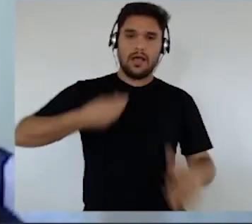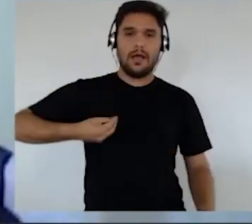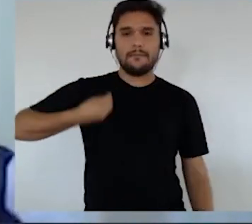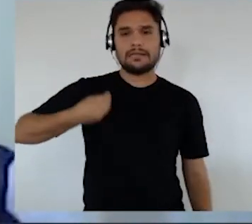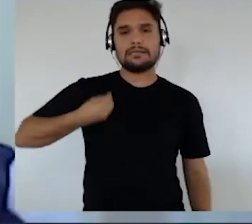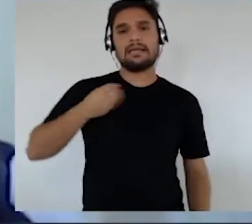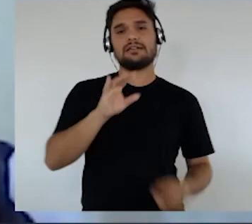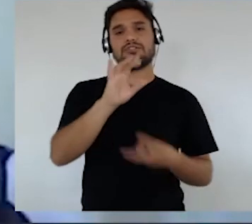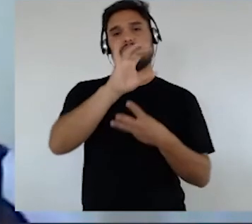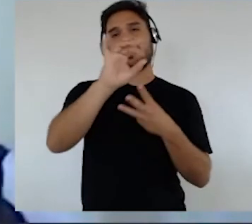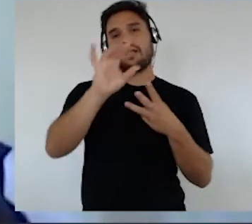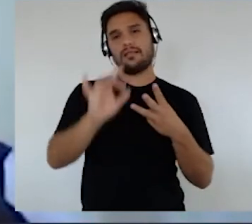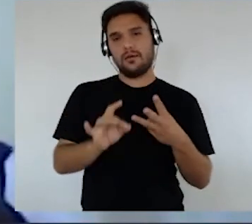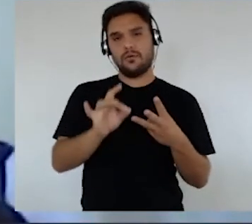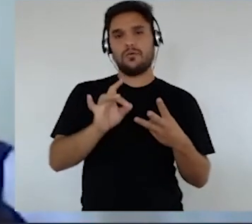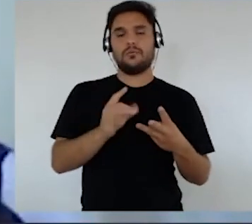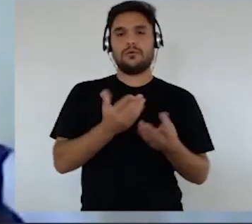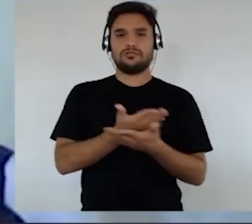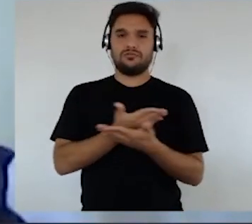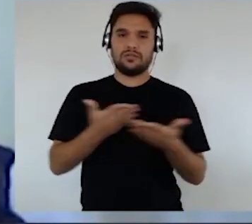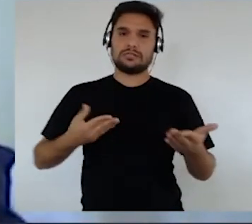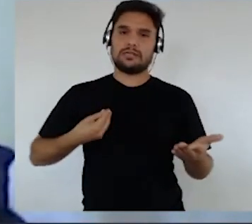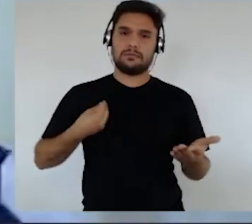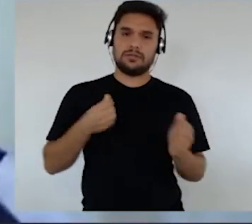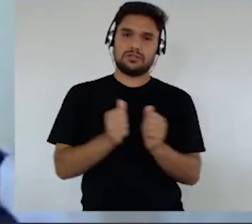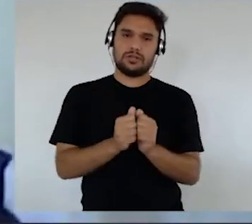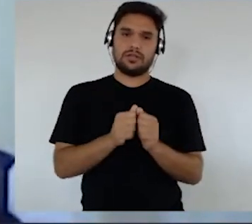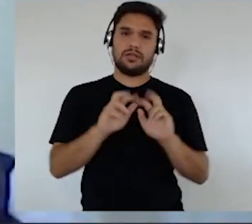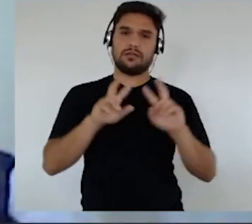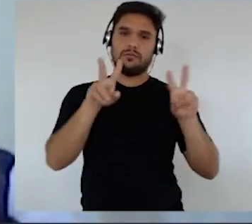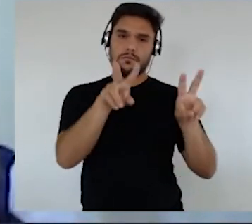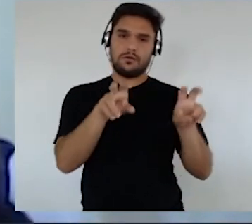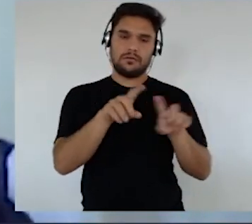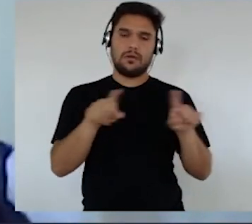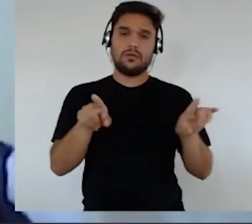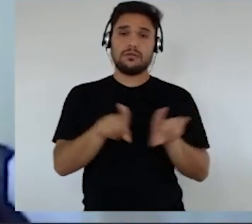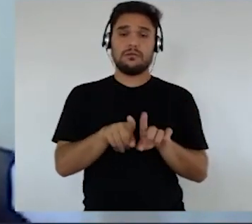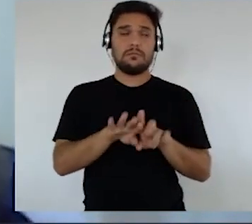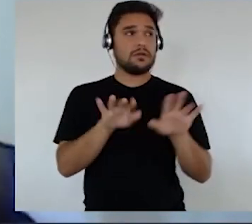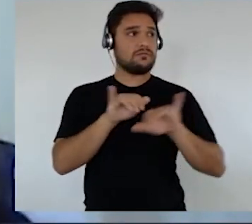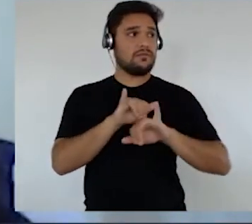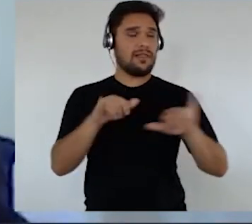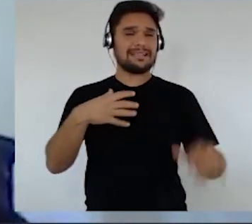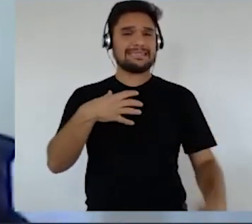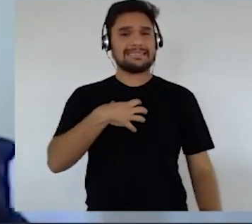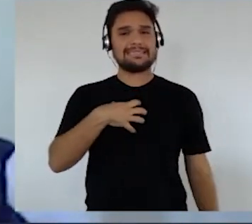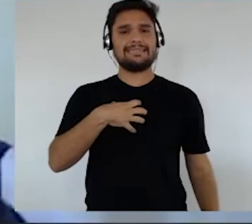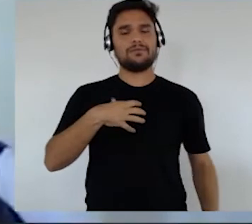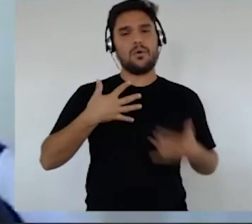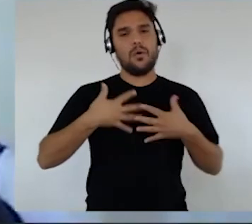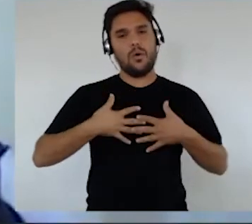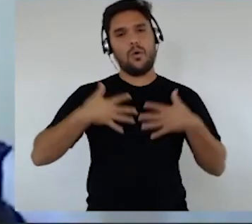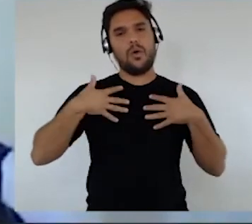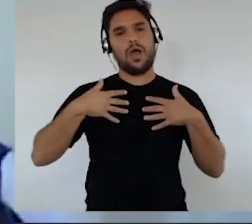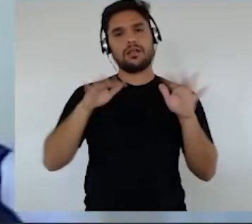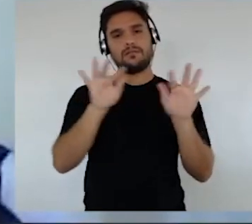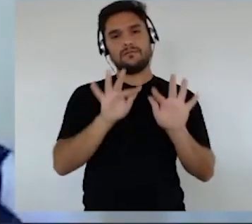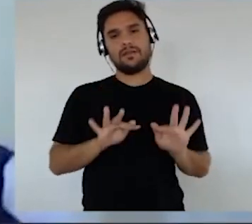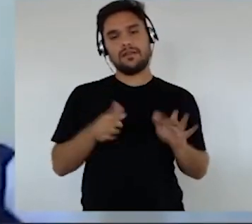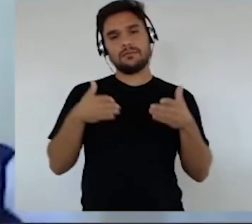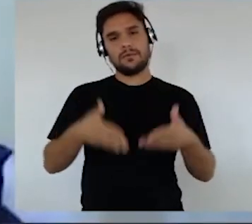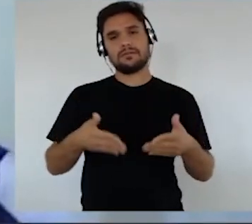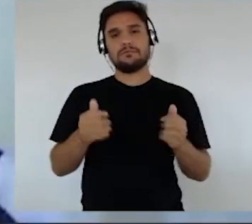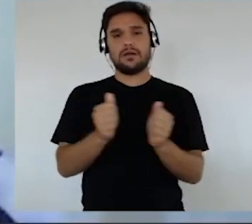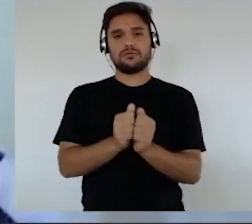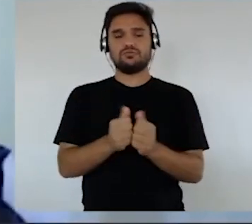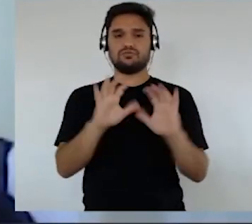de cada uma de vocês que esteve conosco nesse painel, dizer que sinto-me muito honrada, muito feliz em participar de um evento